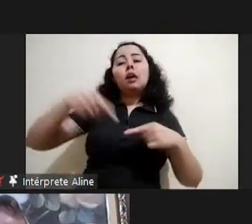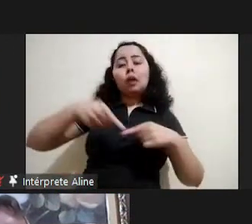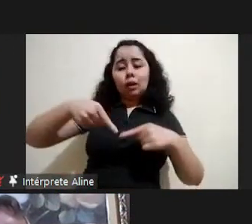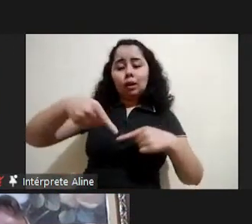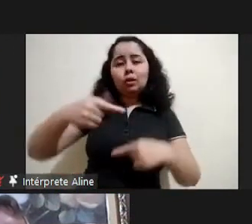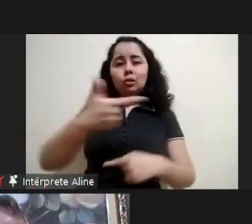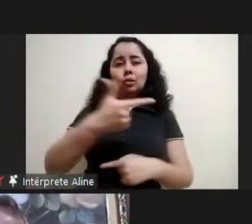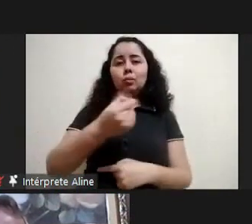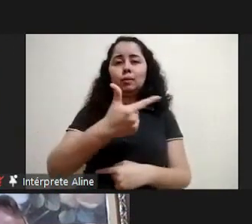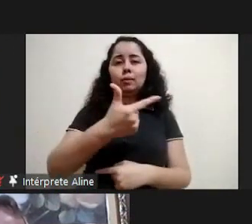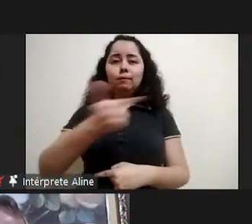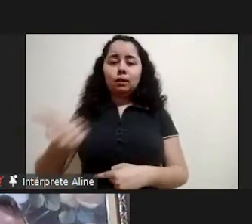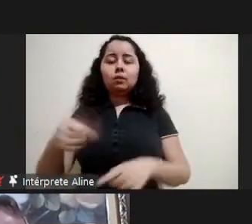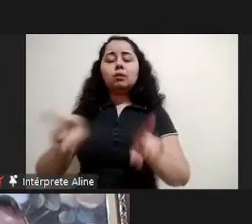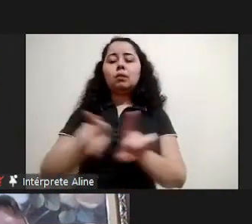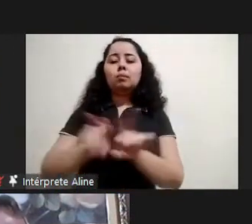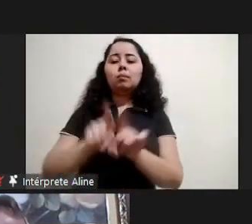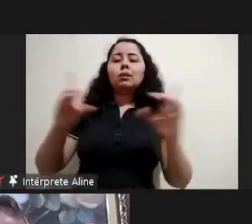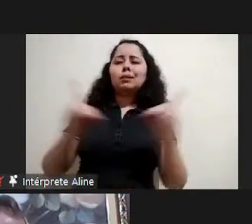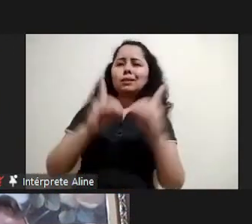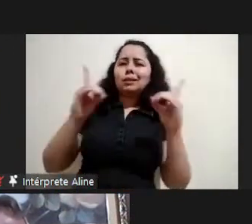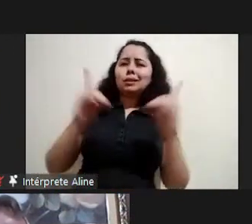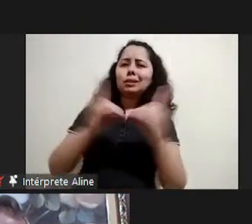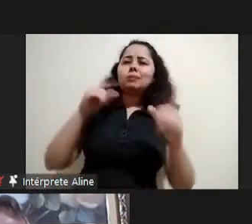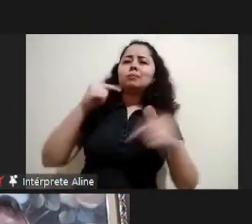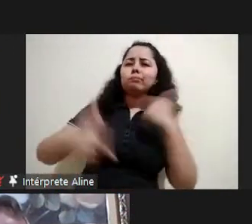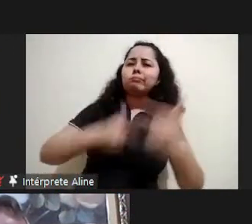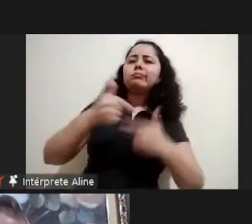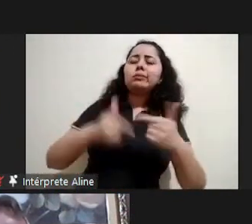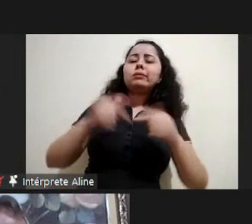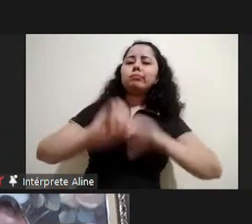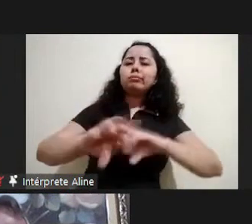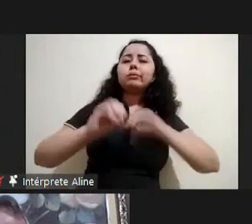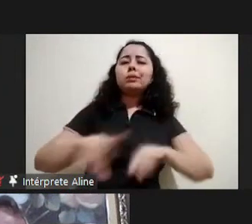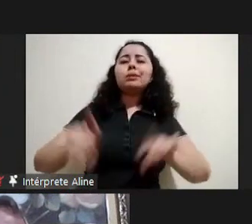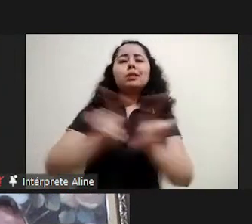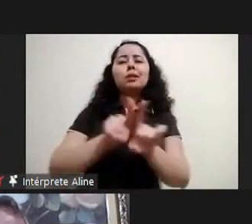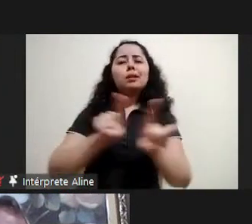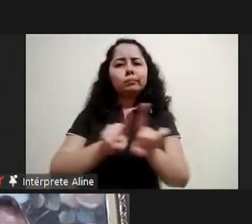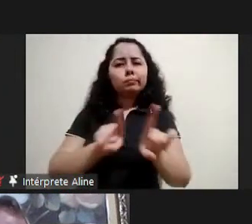atividades didáticas, ocupou vários cargos administrativos.